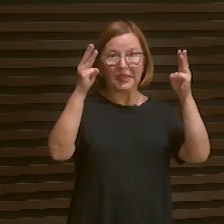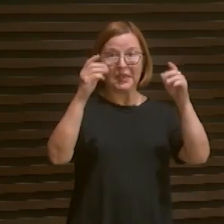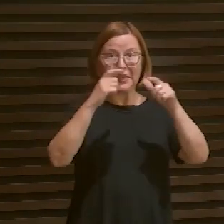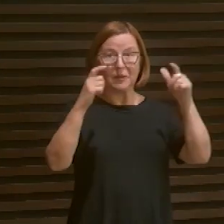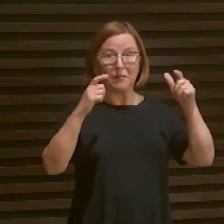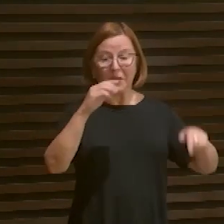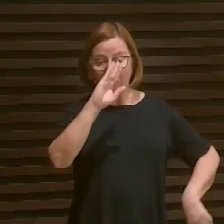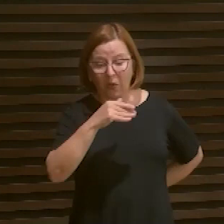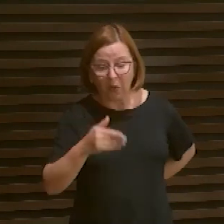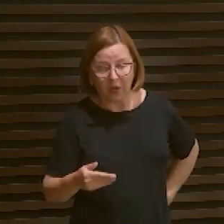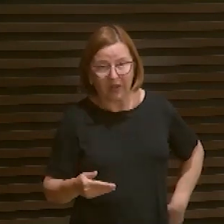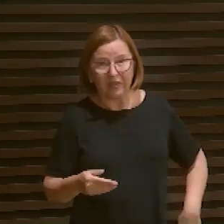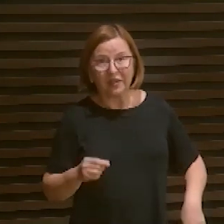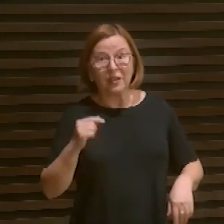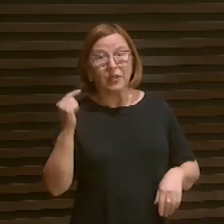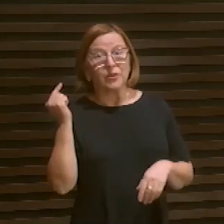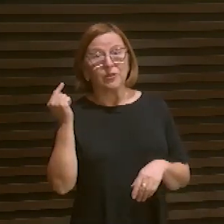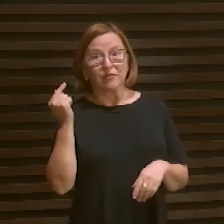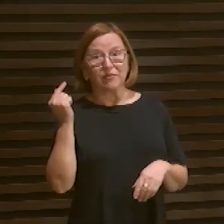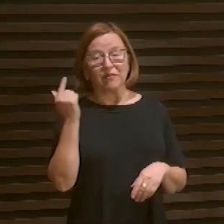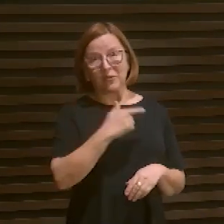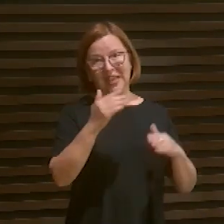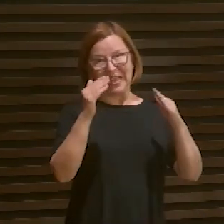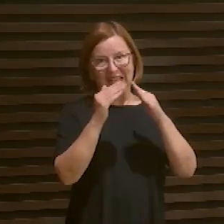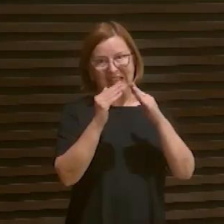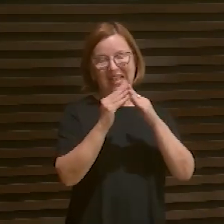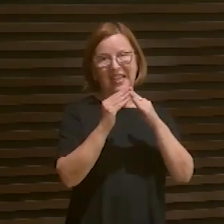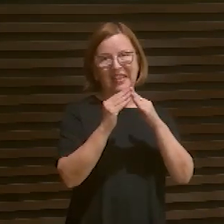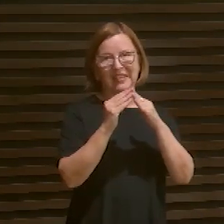do que a casa tem aquele que a estabeleceu.